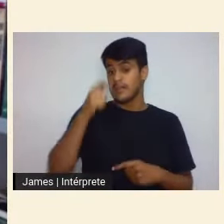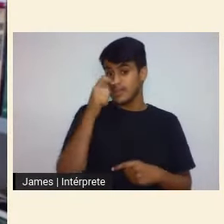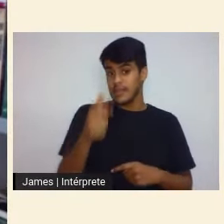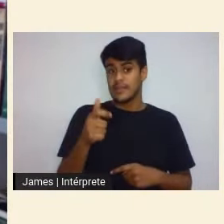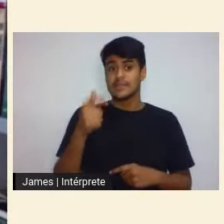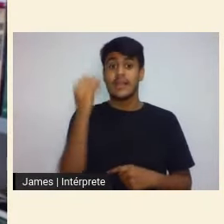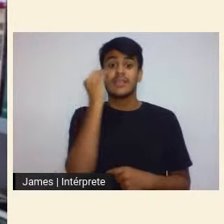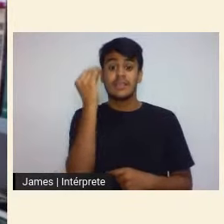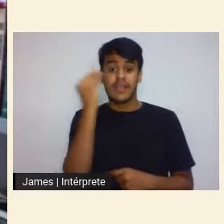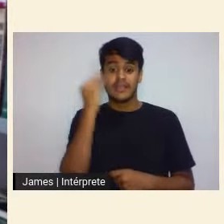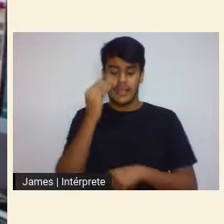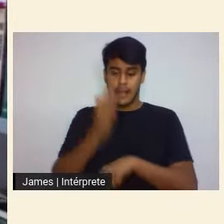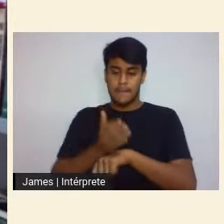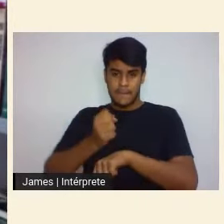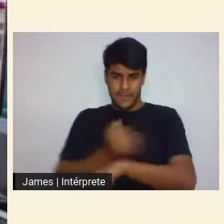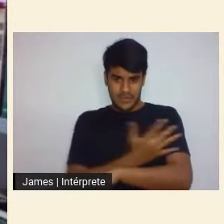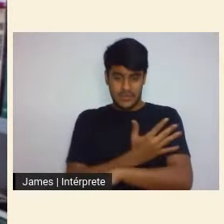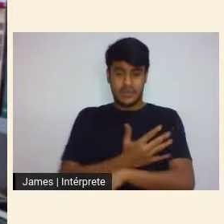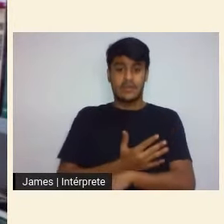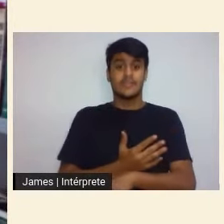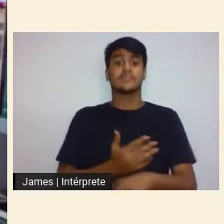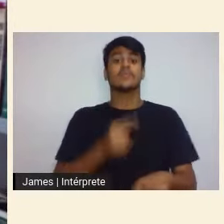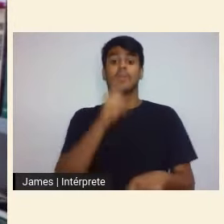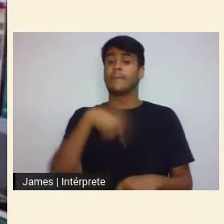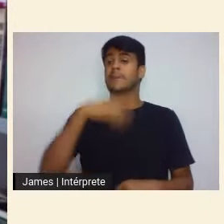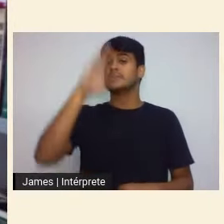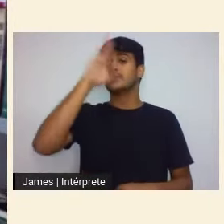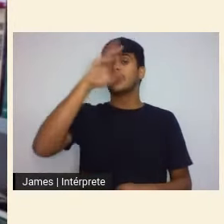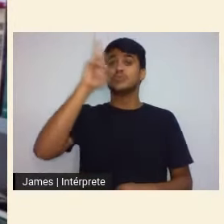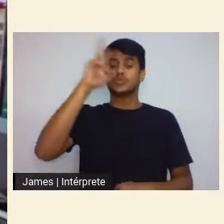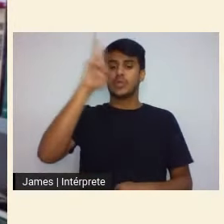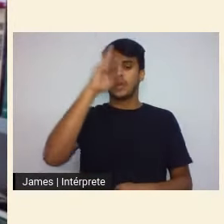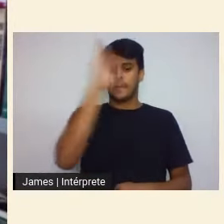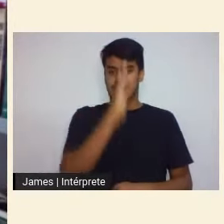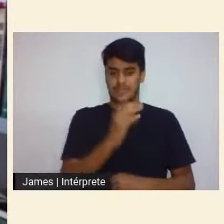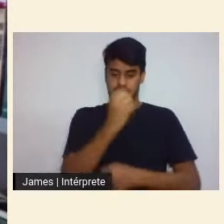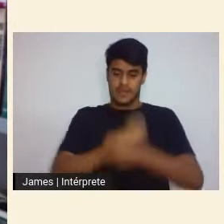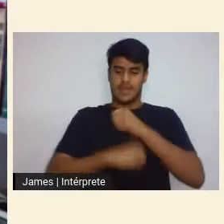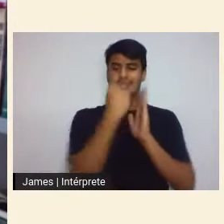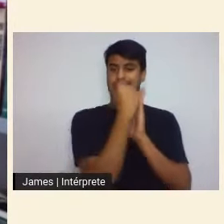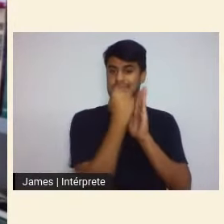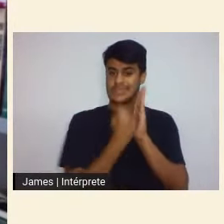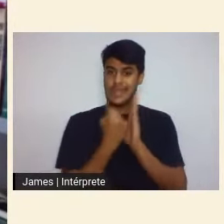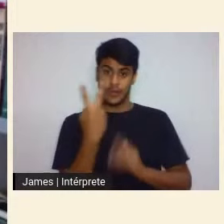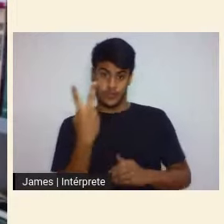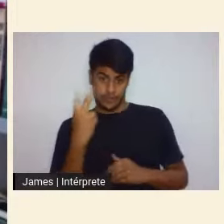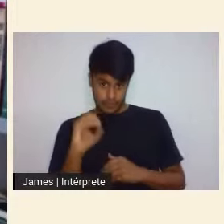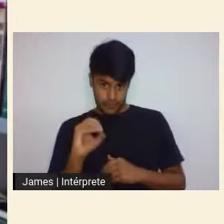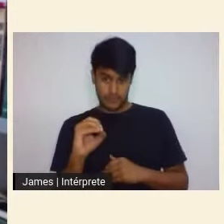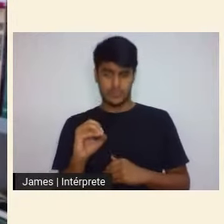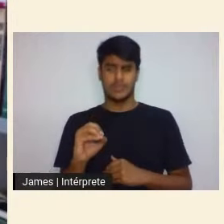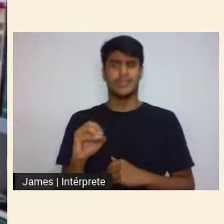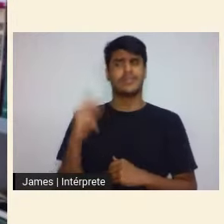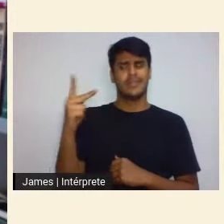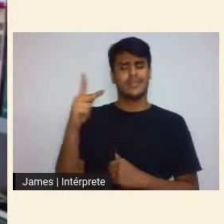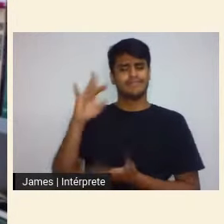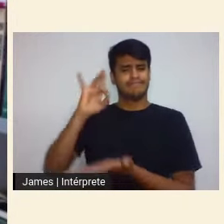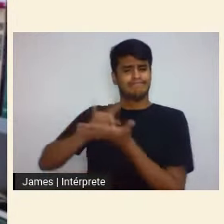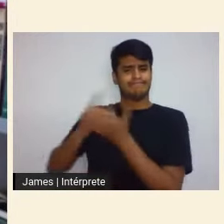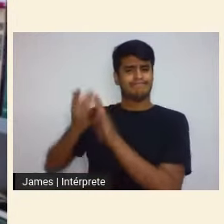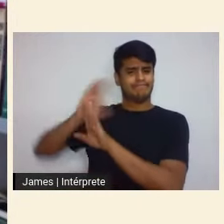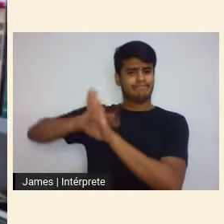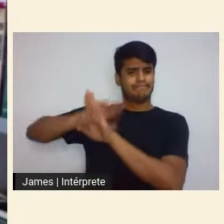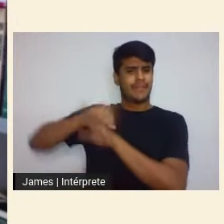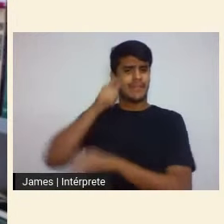de explicação da história da cultura brasileira no século XX, Joaquim Enojosa, na verdade, colocava a sua